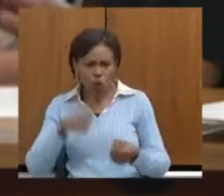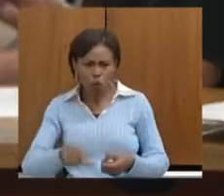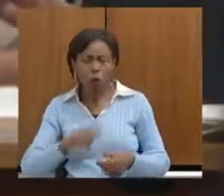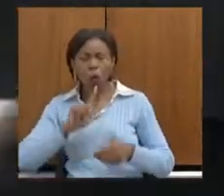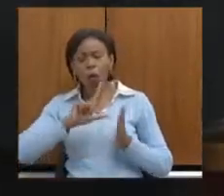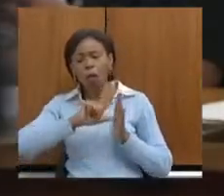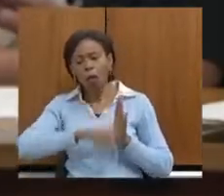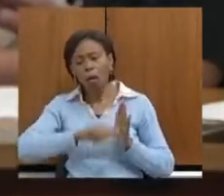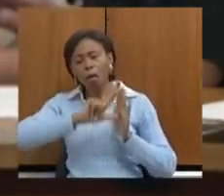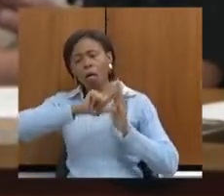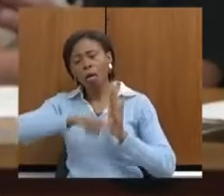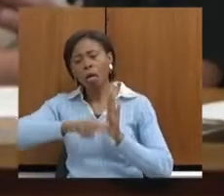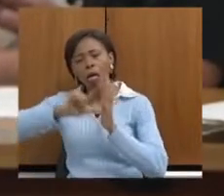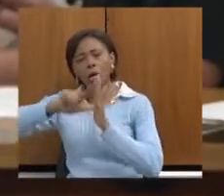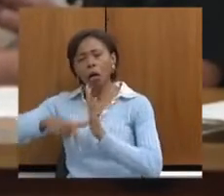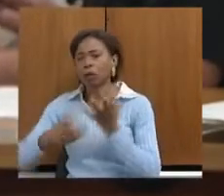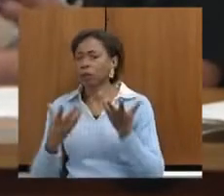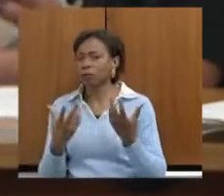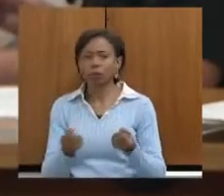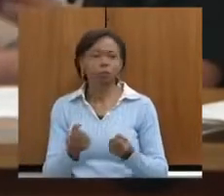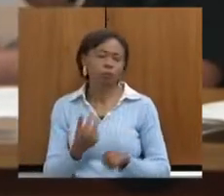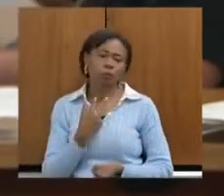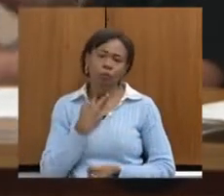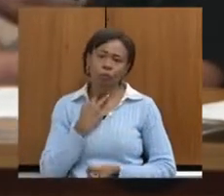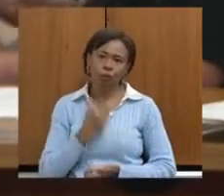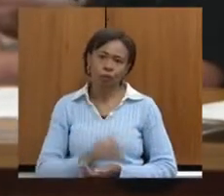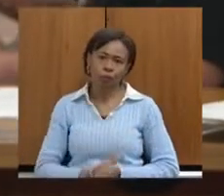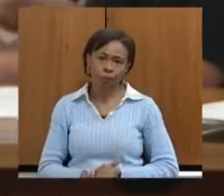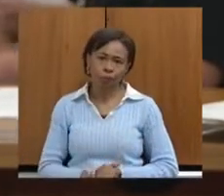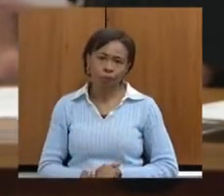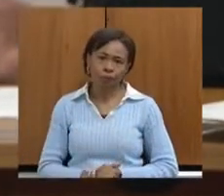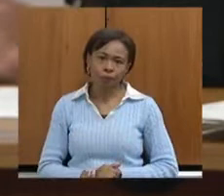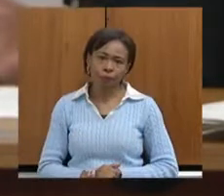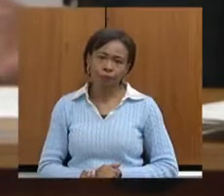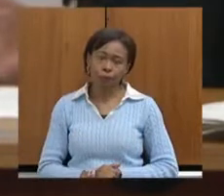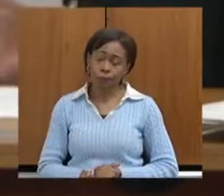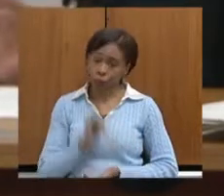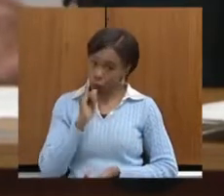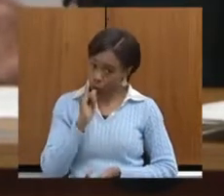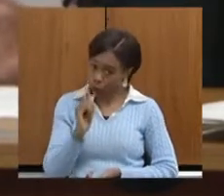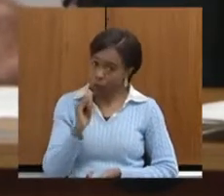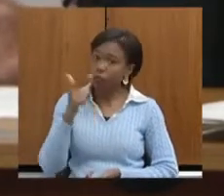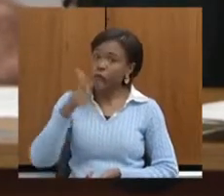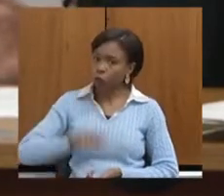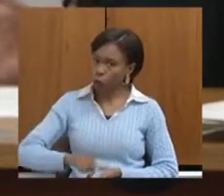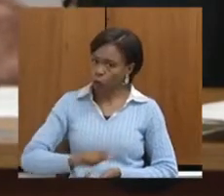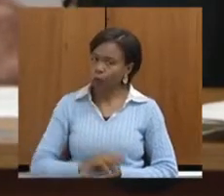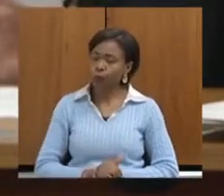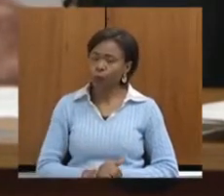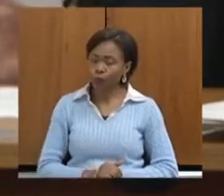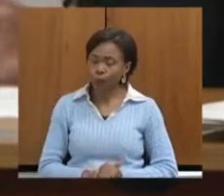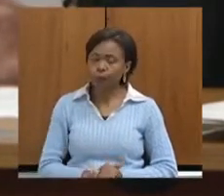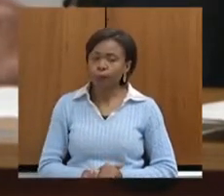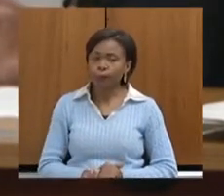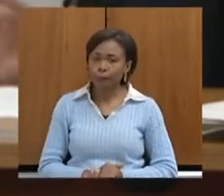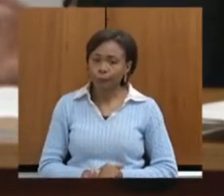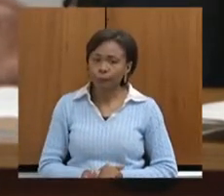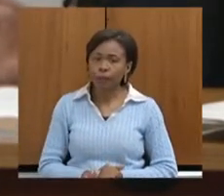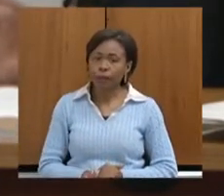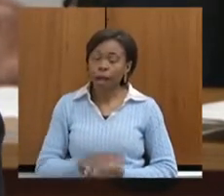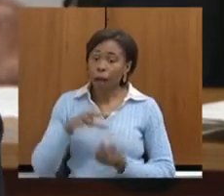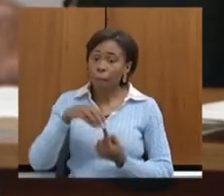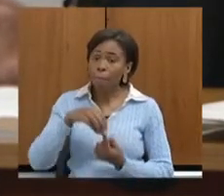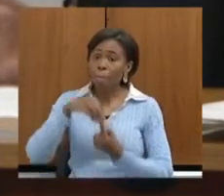protelatórios Então eu queria reafirmar a vocês que a